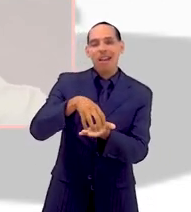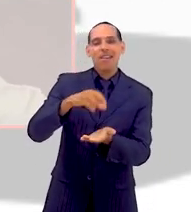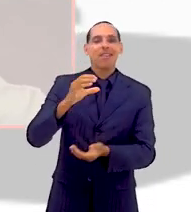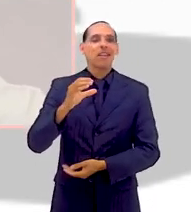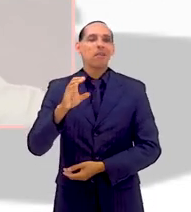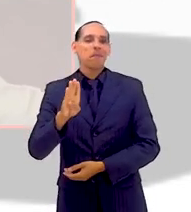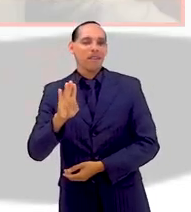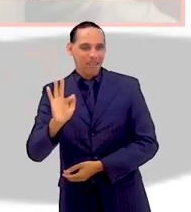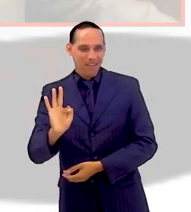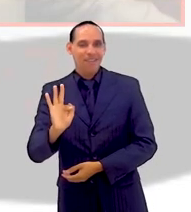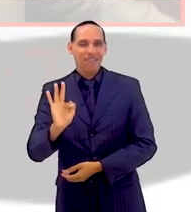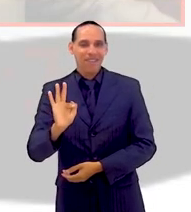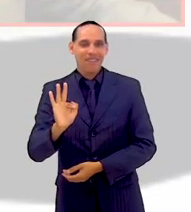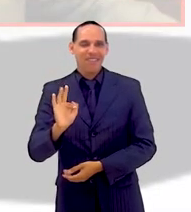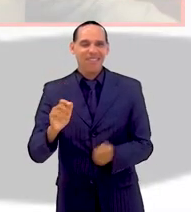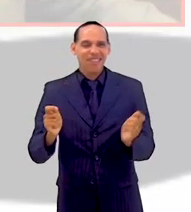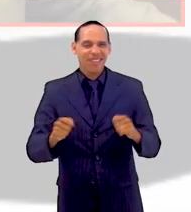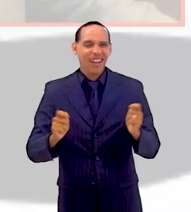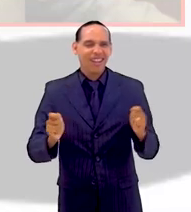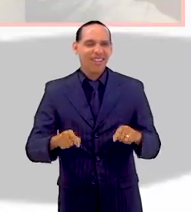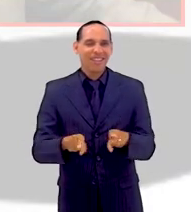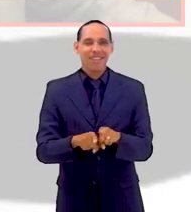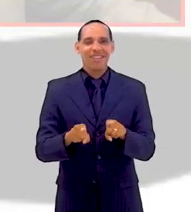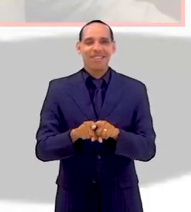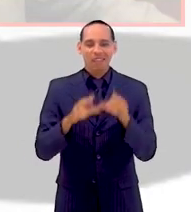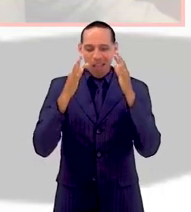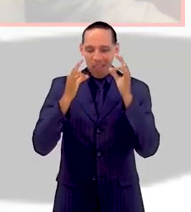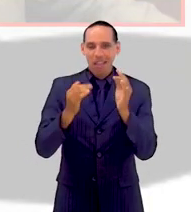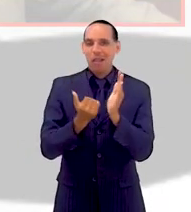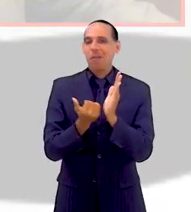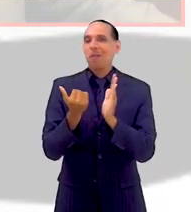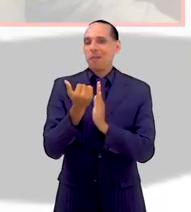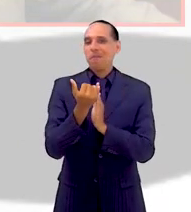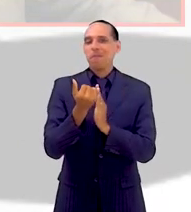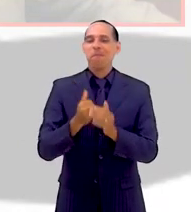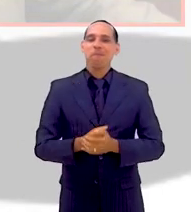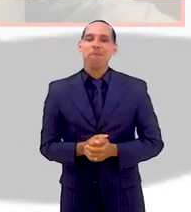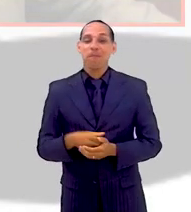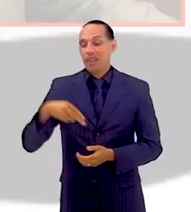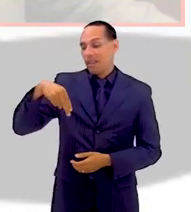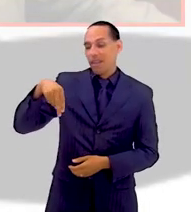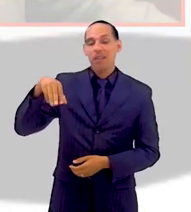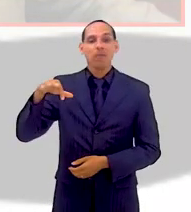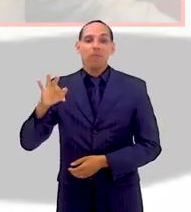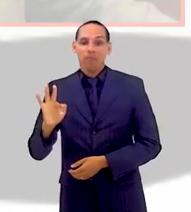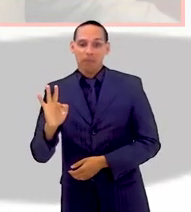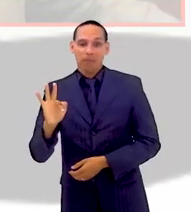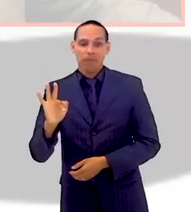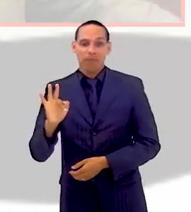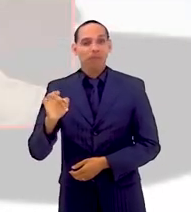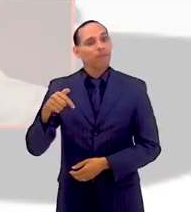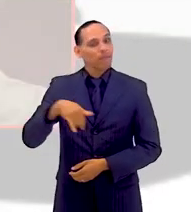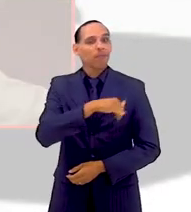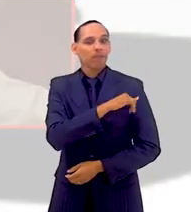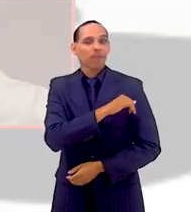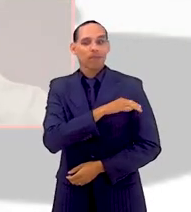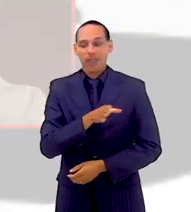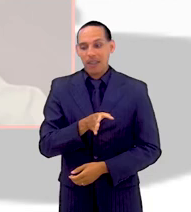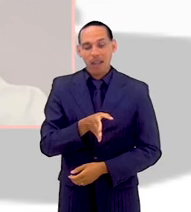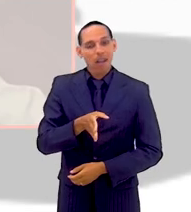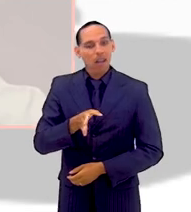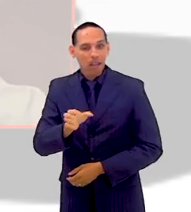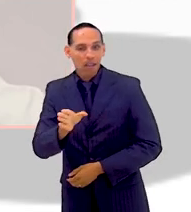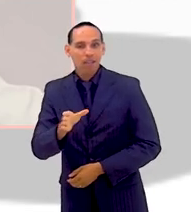que acaba trazendo um atrativo adicional para esse processo. Nova Friburgo, através do acesso